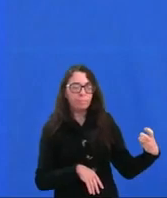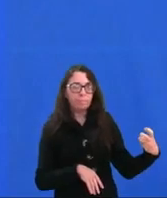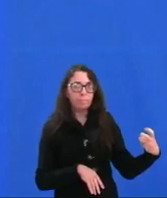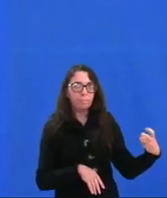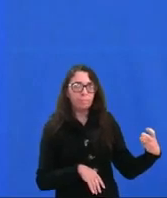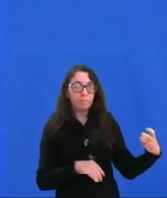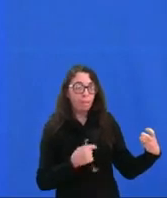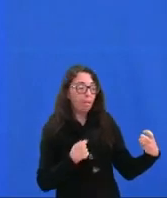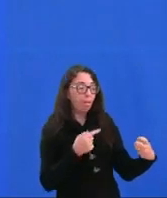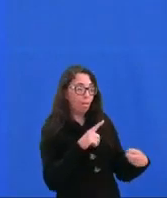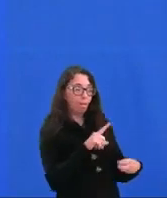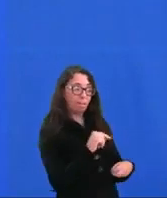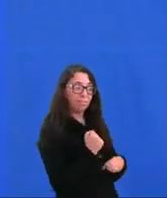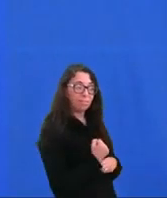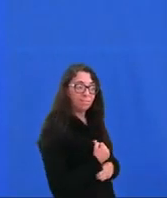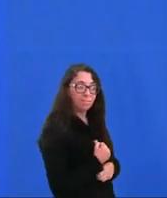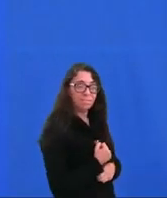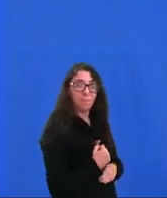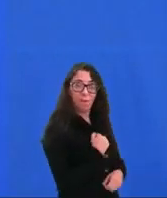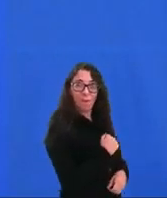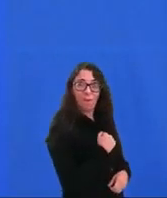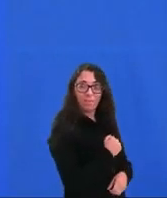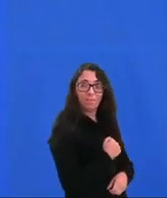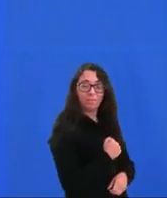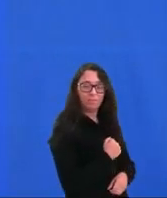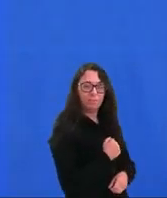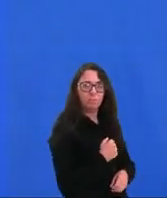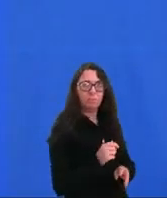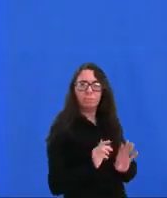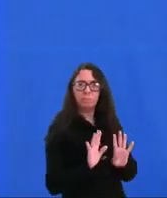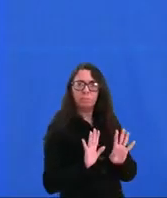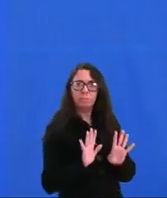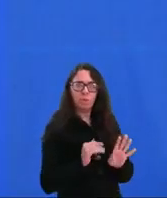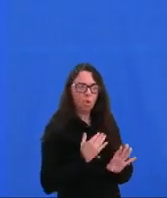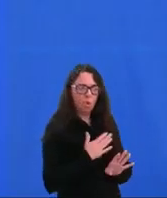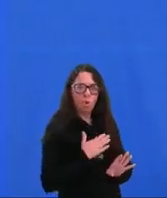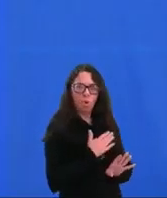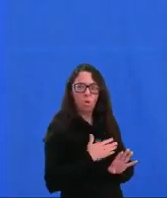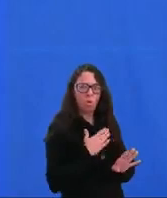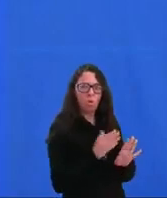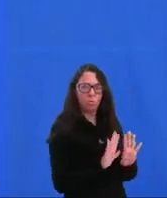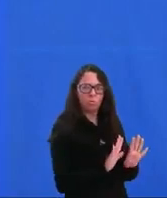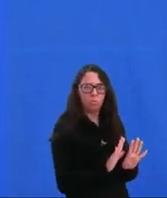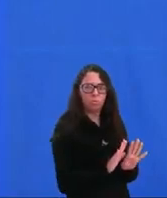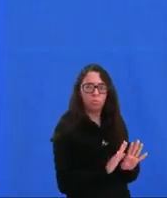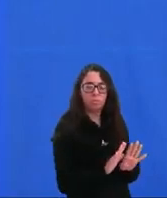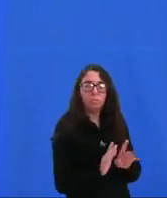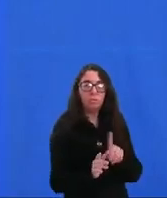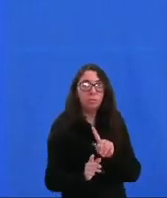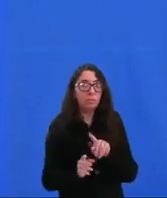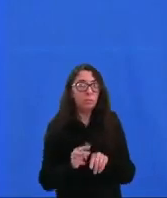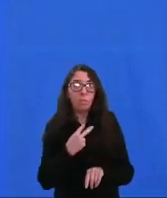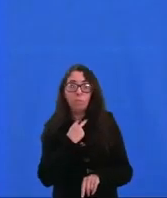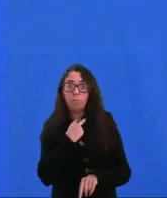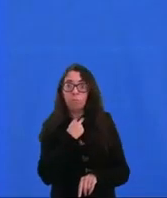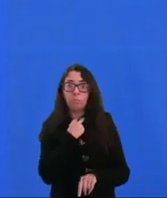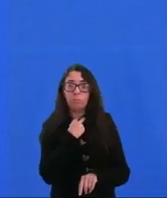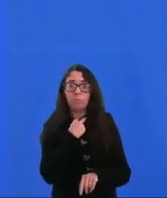e mestres. Com qual objetivo? Para quê? Para que a igreja, os santos, venham